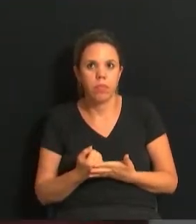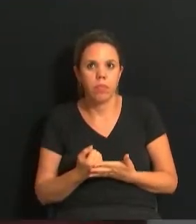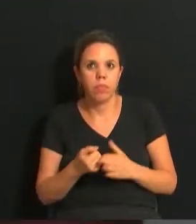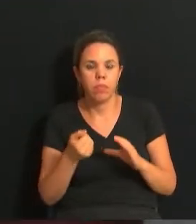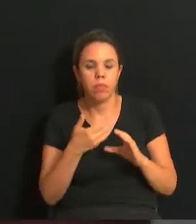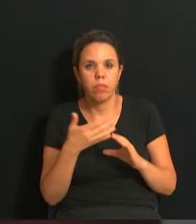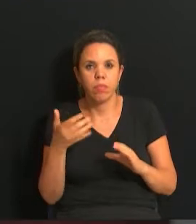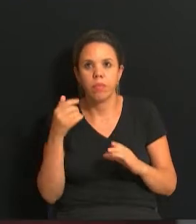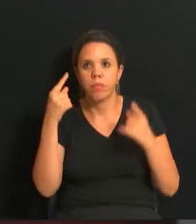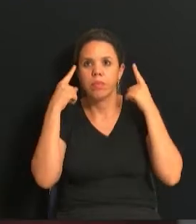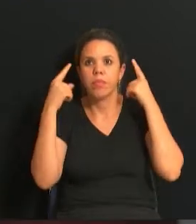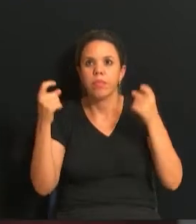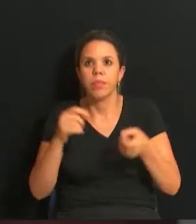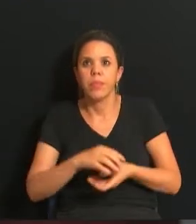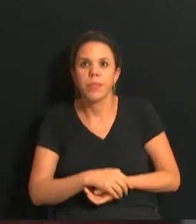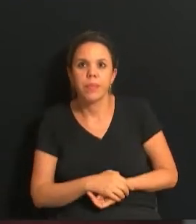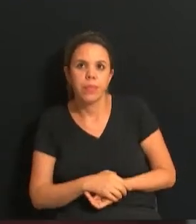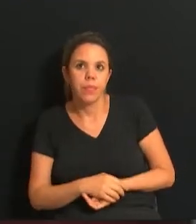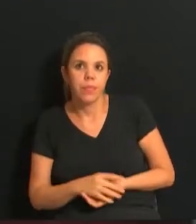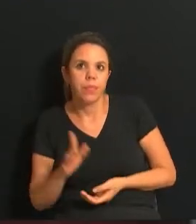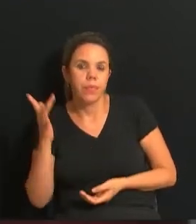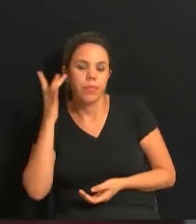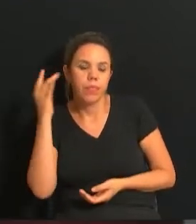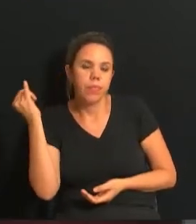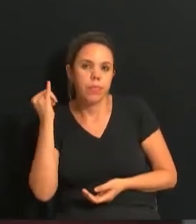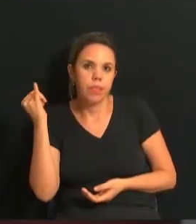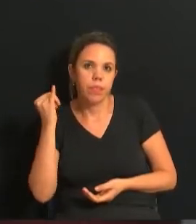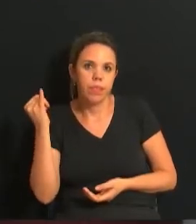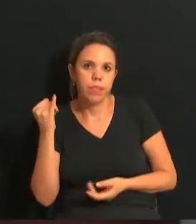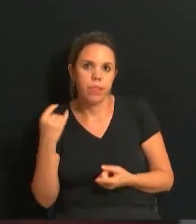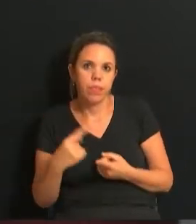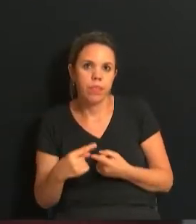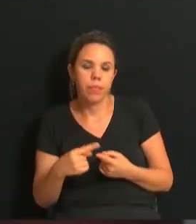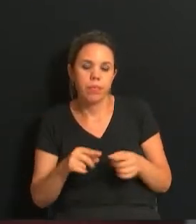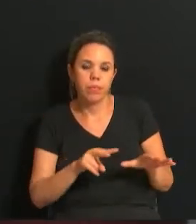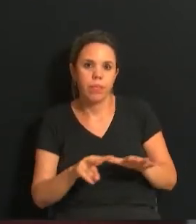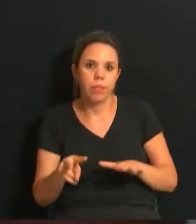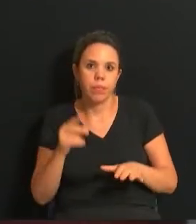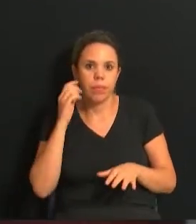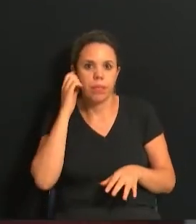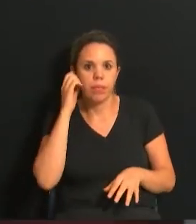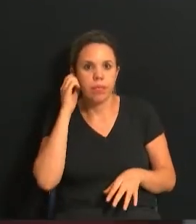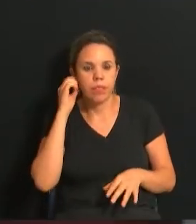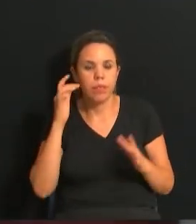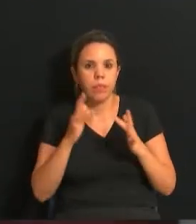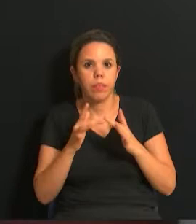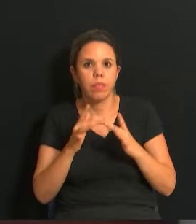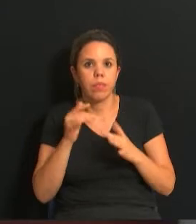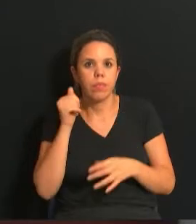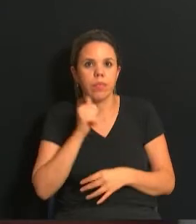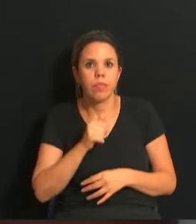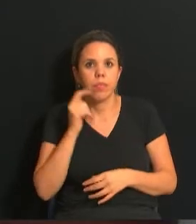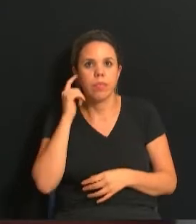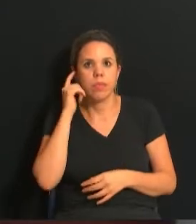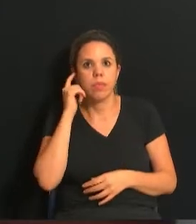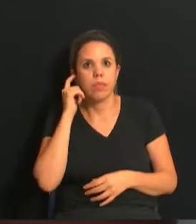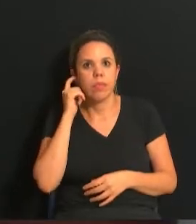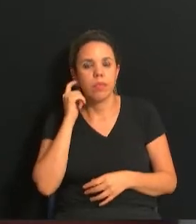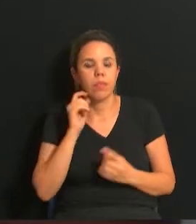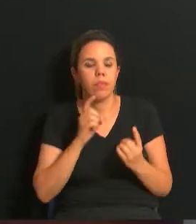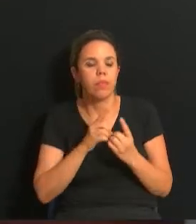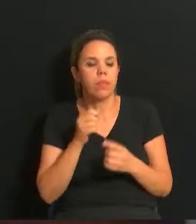essas violências, eu acho muito importante, porque essa semana mesmo eu tive contato com uma mulher em um